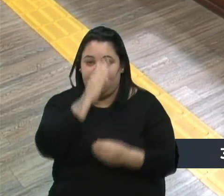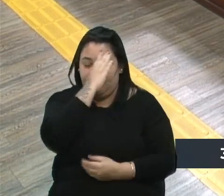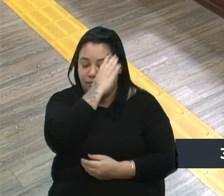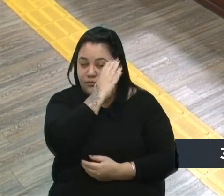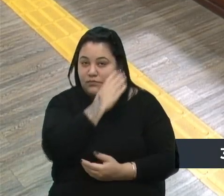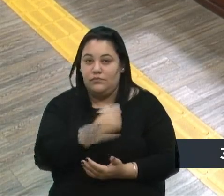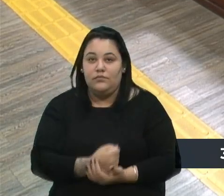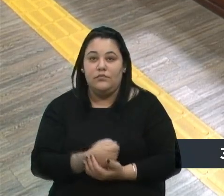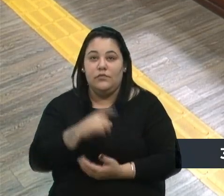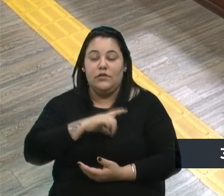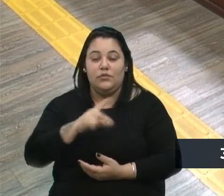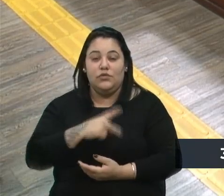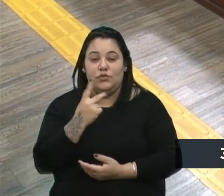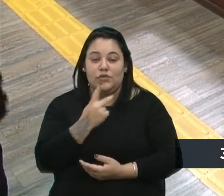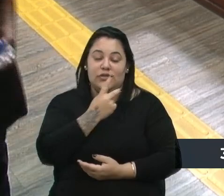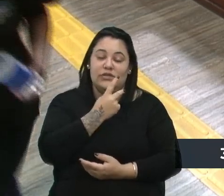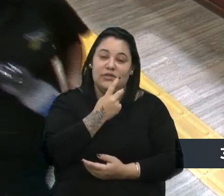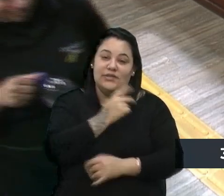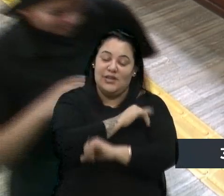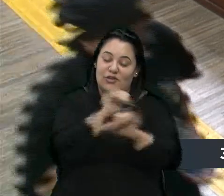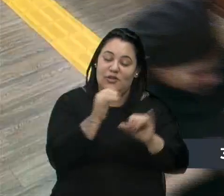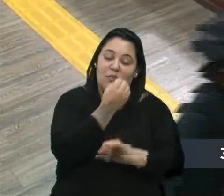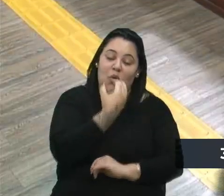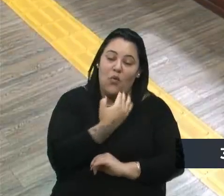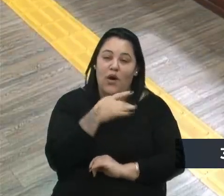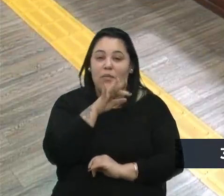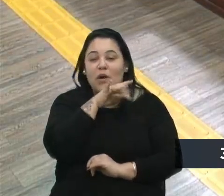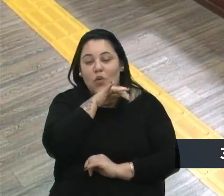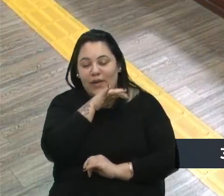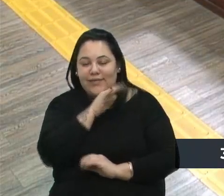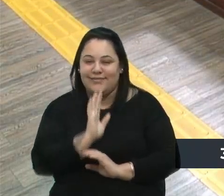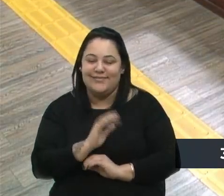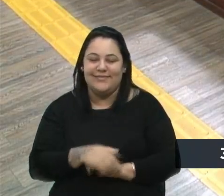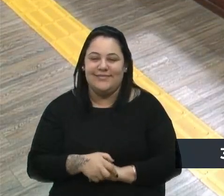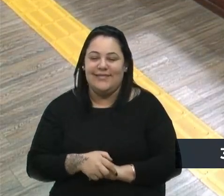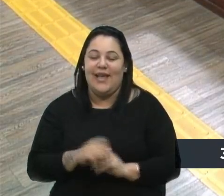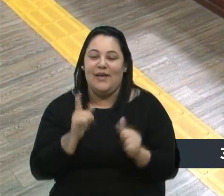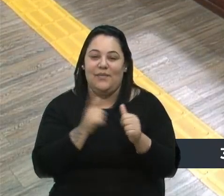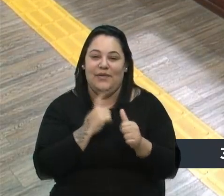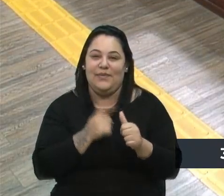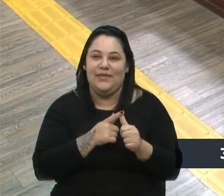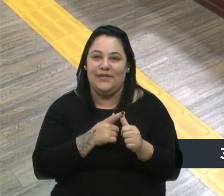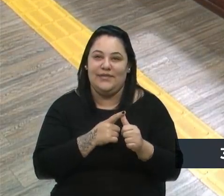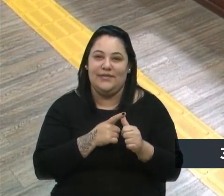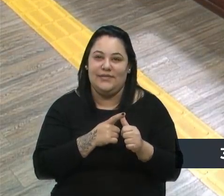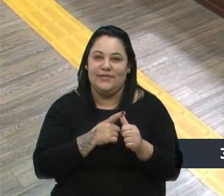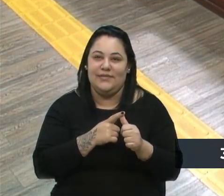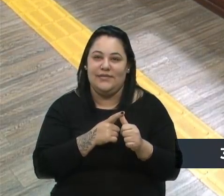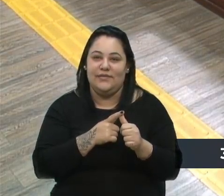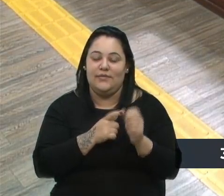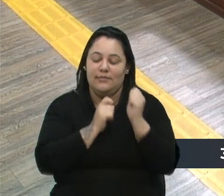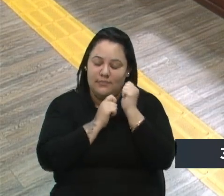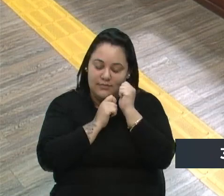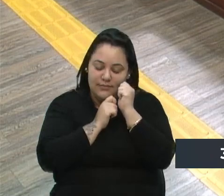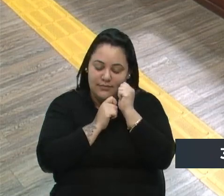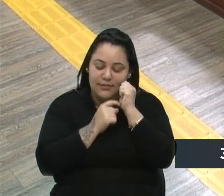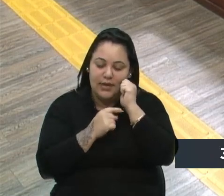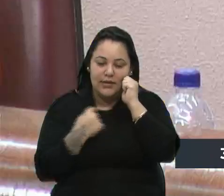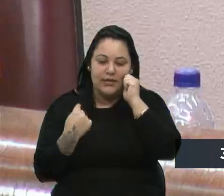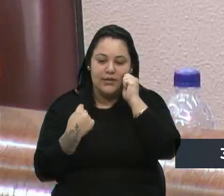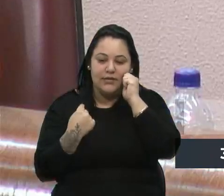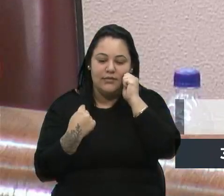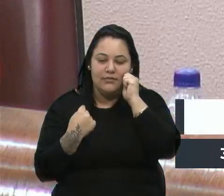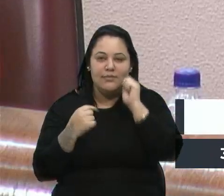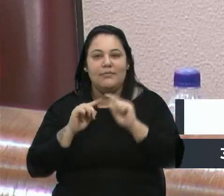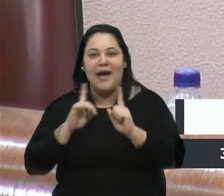talvez uma não muito boa e uma que pode ser que melhore. A primeira é que dormiu no ponto, a segunda é que ainda tem tempo, que bom.